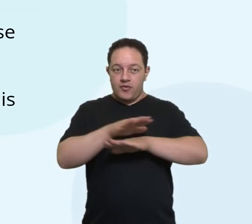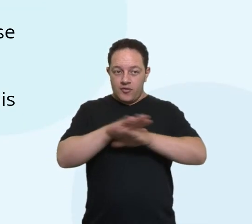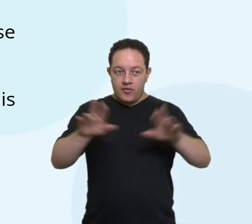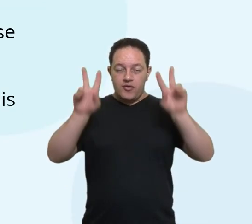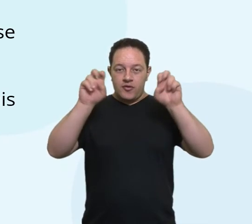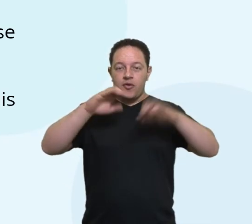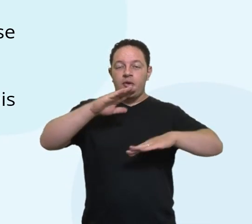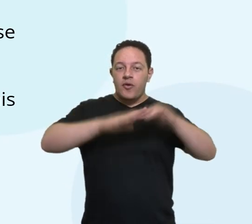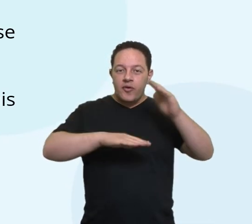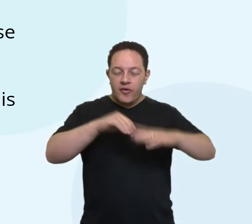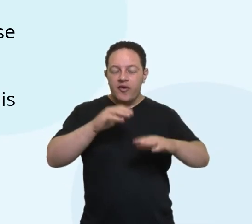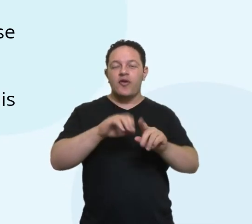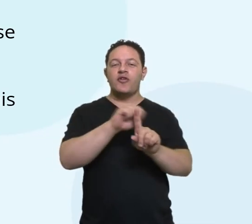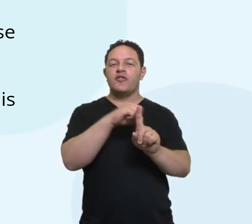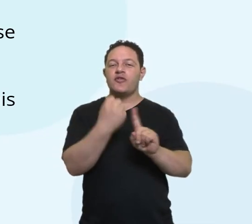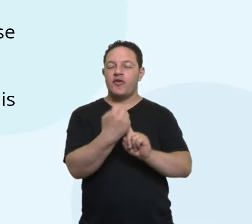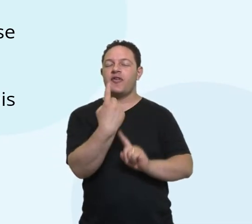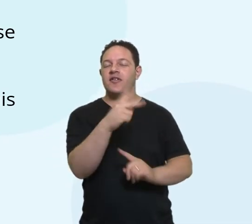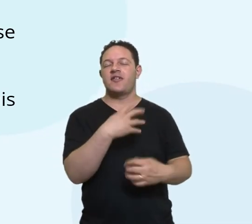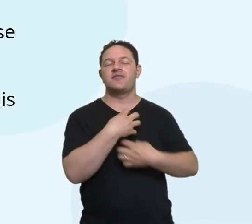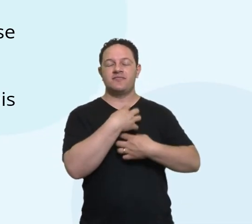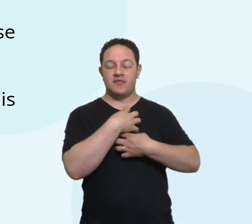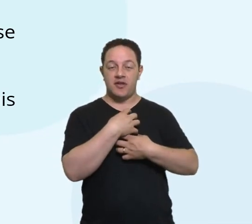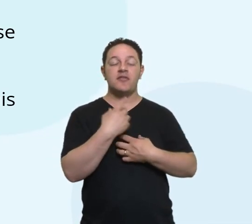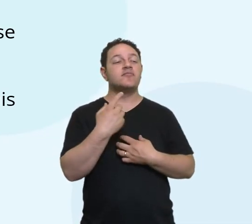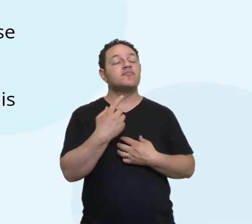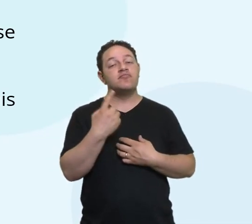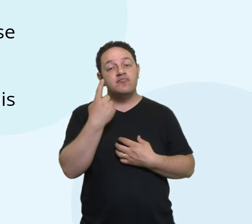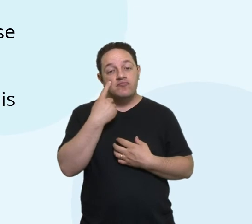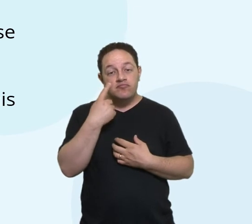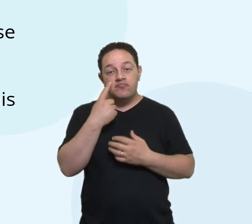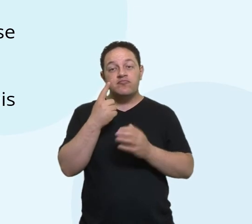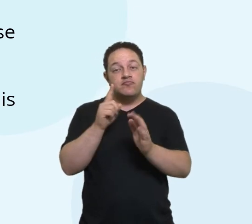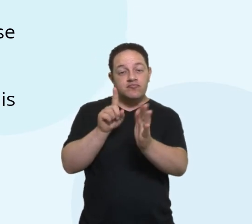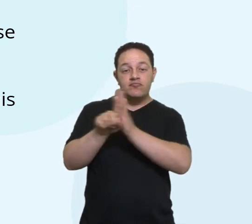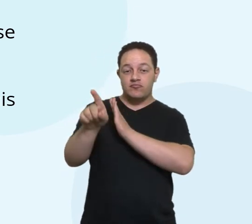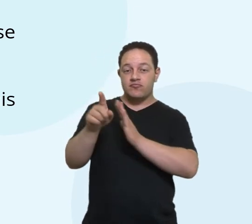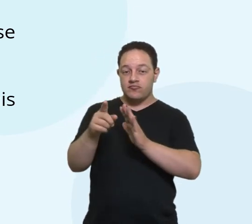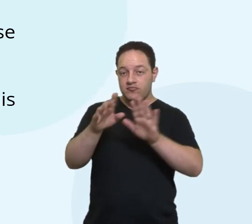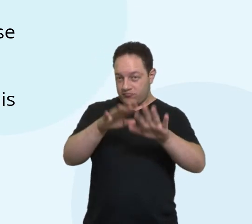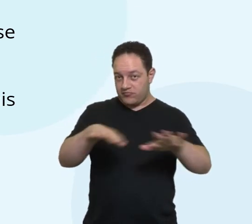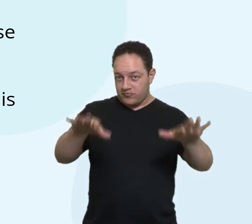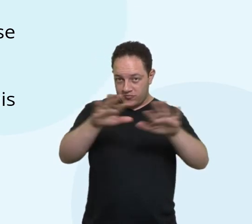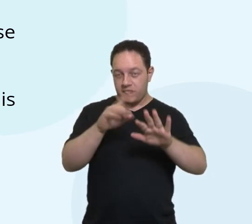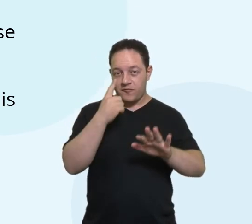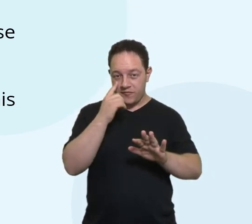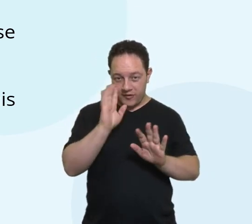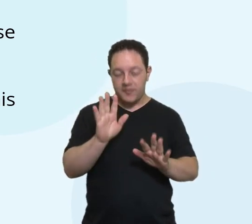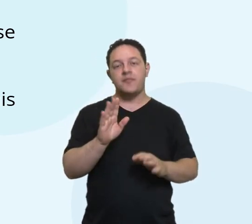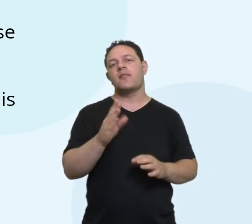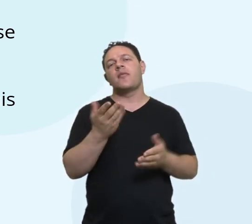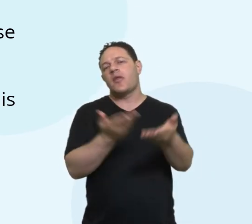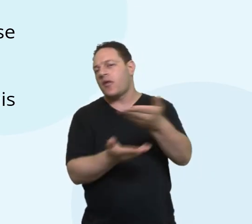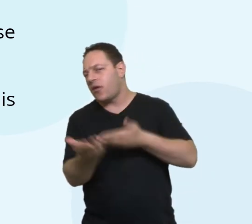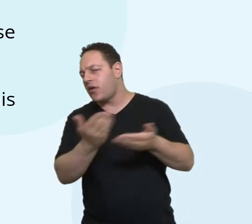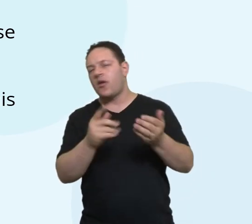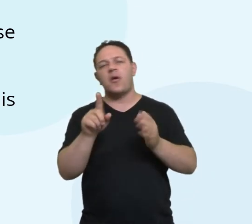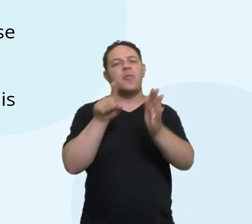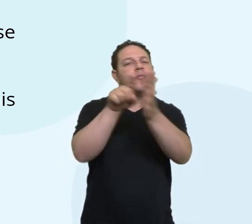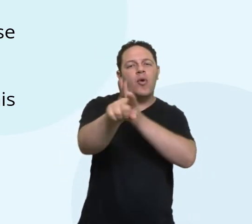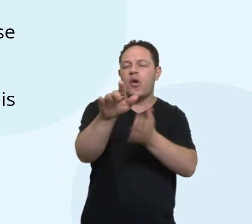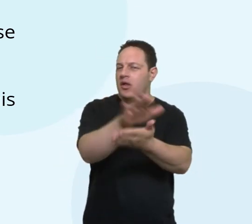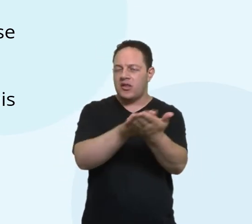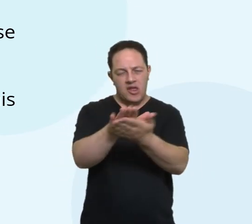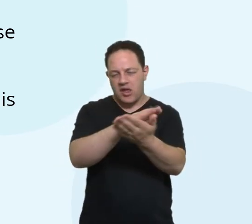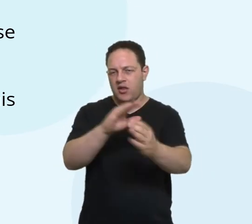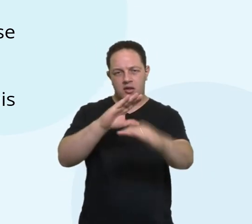aqui das competências socioemocionais queria Professor jogar para vocês uma reflexão né a gente não vai fazer interação não vai ser uma pergunta